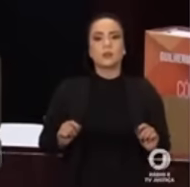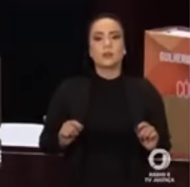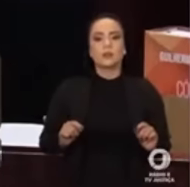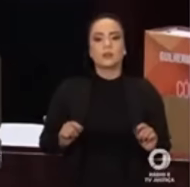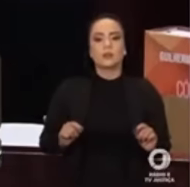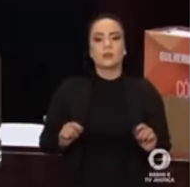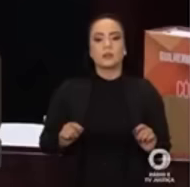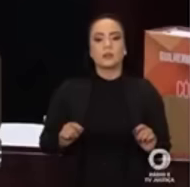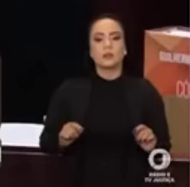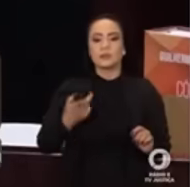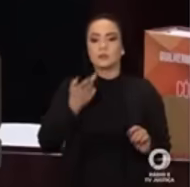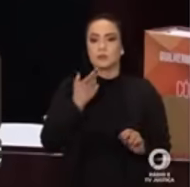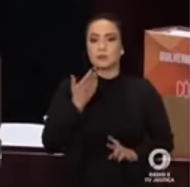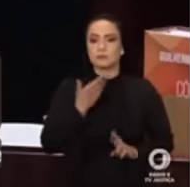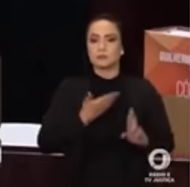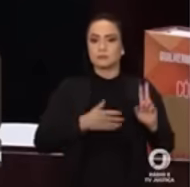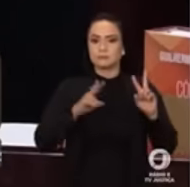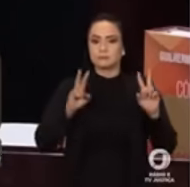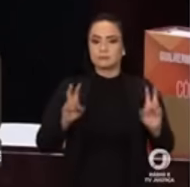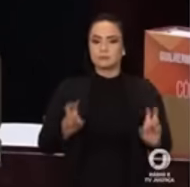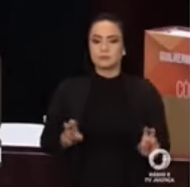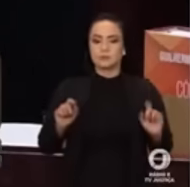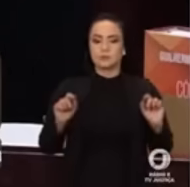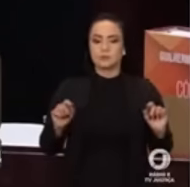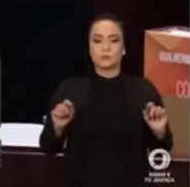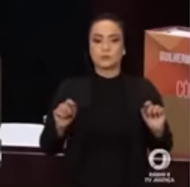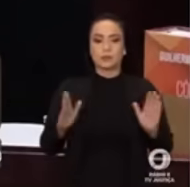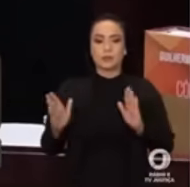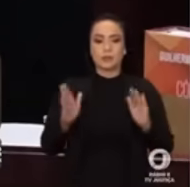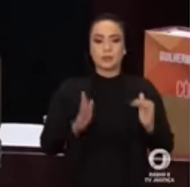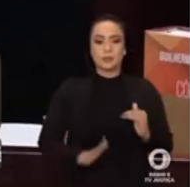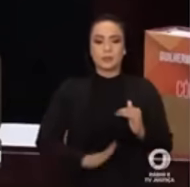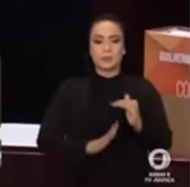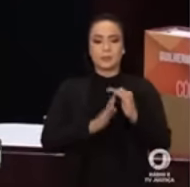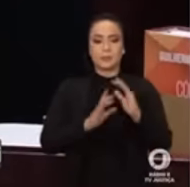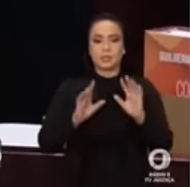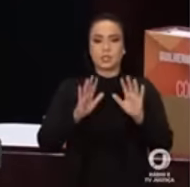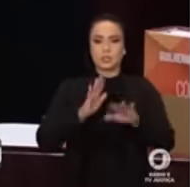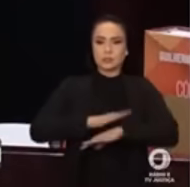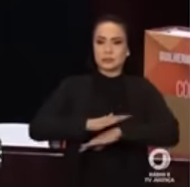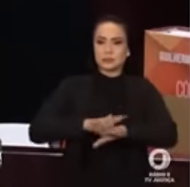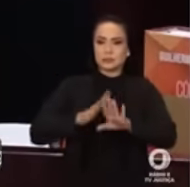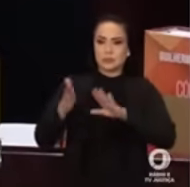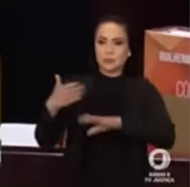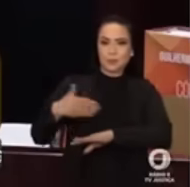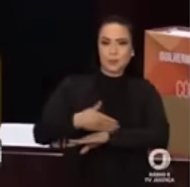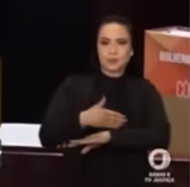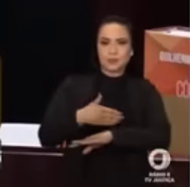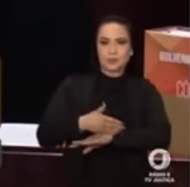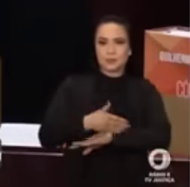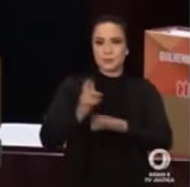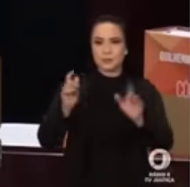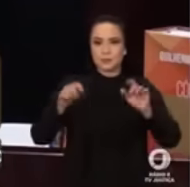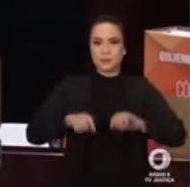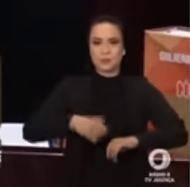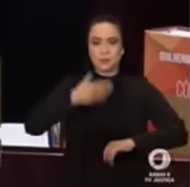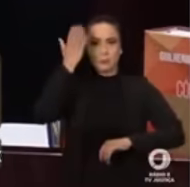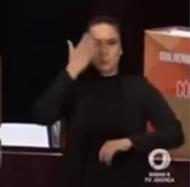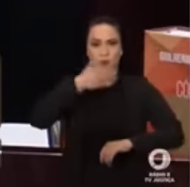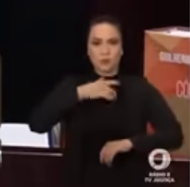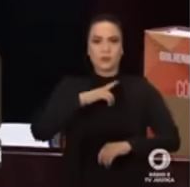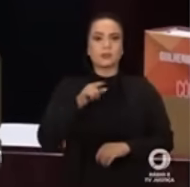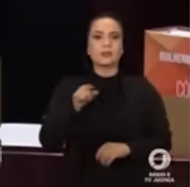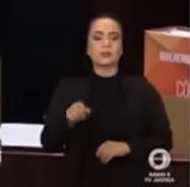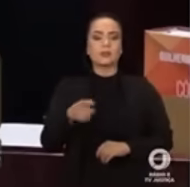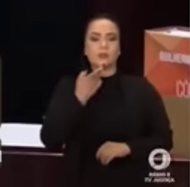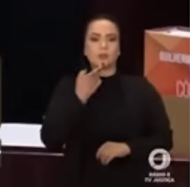especialmente no que se refere à limitação de tempo para acesso às provas, do que se tem nos autos, e eu estou